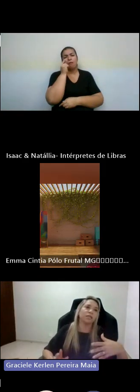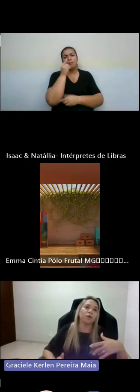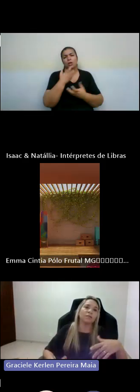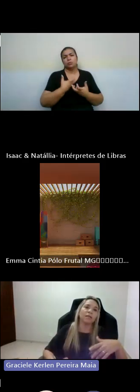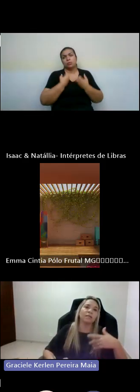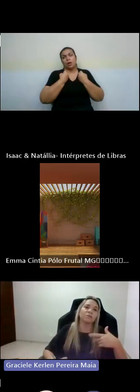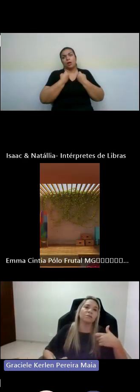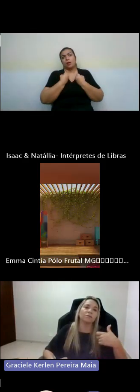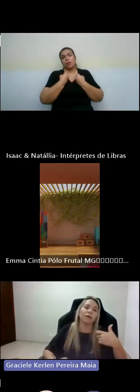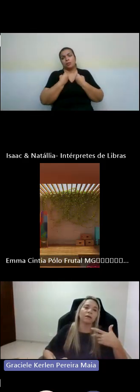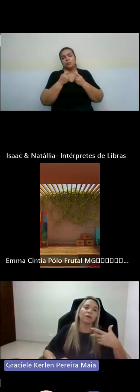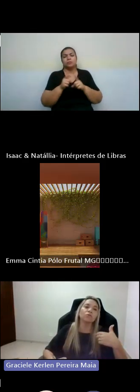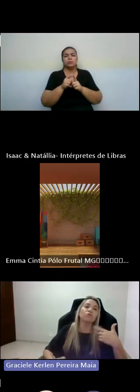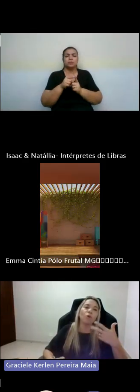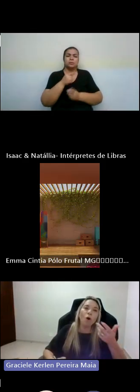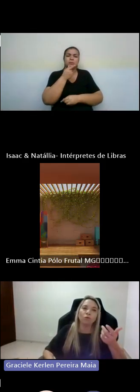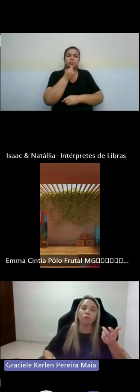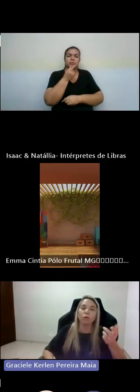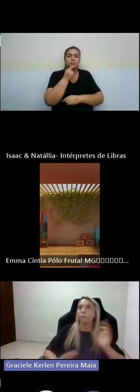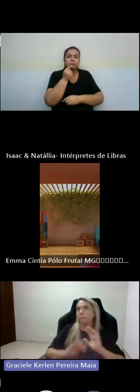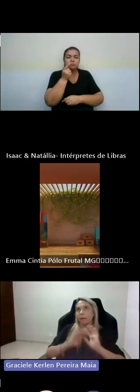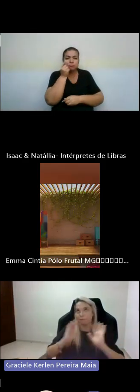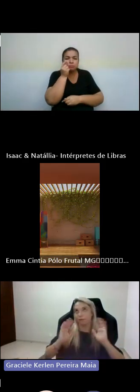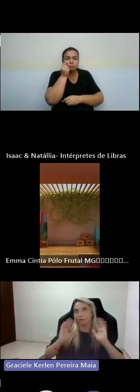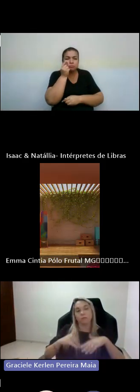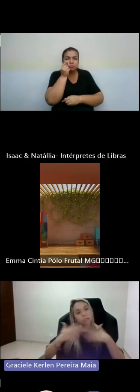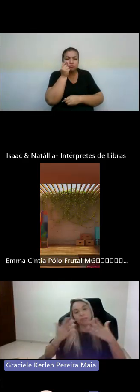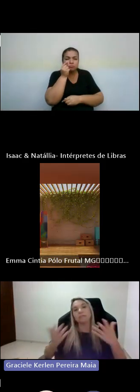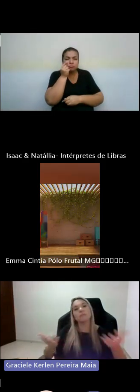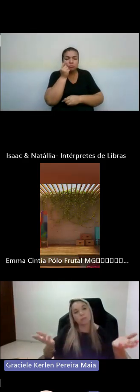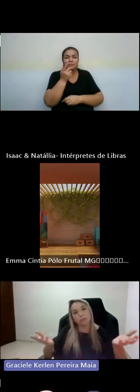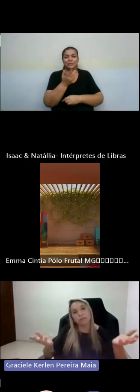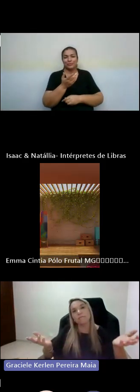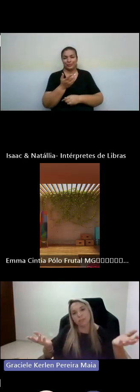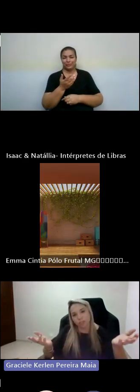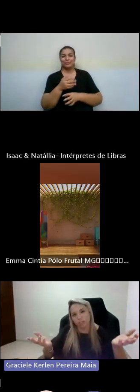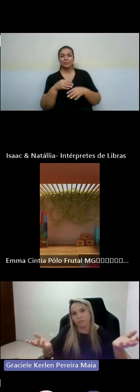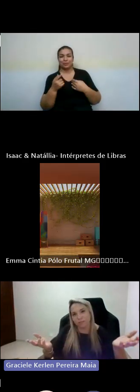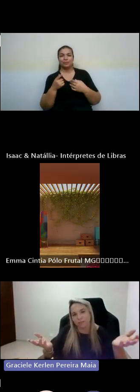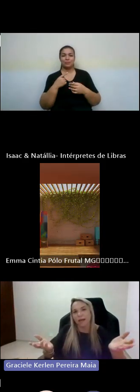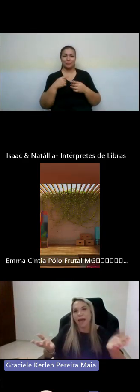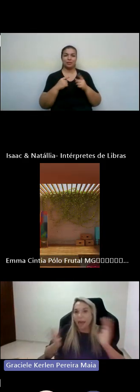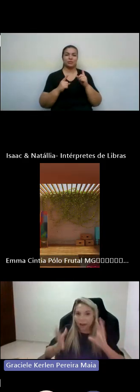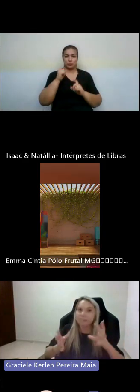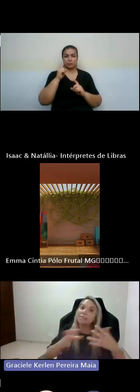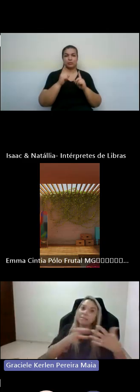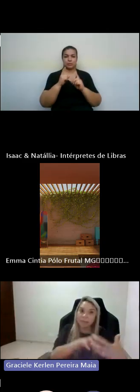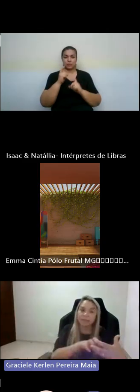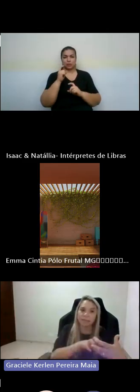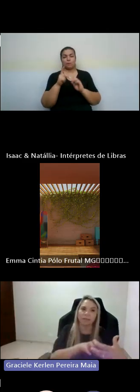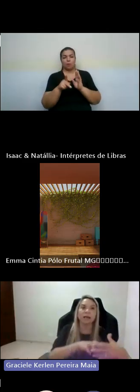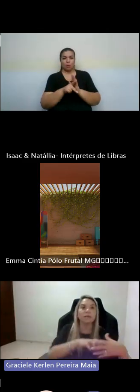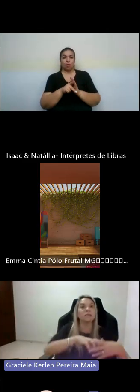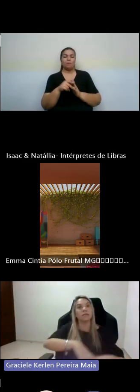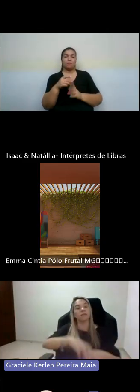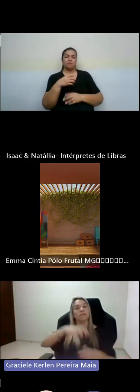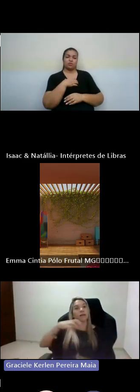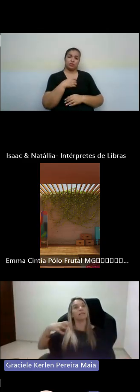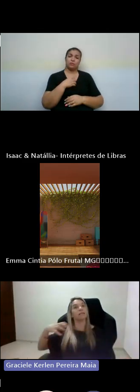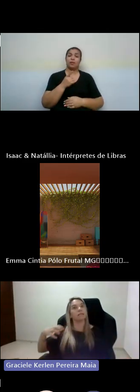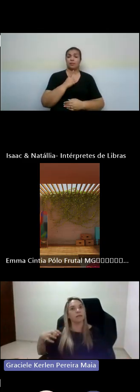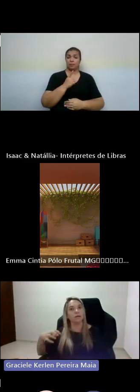A gente tem um outro ali com sono. Enfim, então a gente tem as expressões afetivas. Elas existem e elas